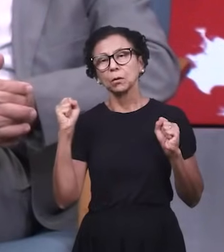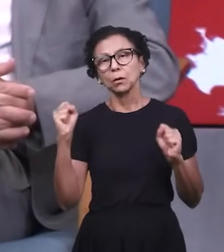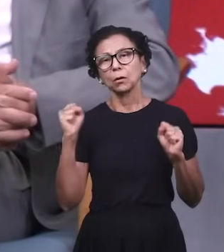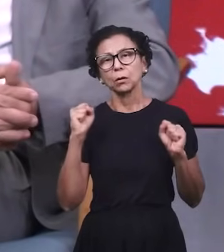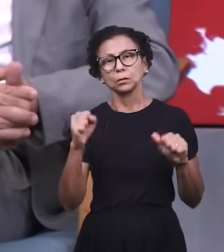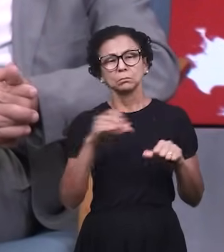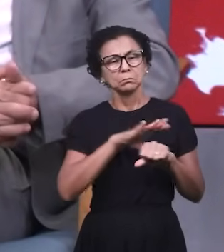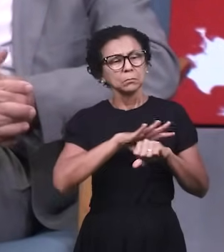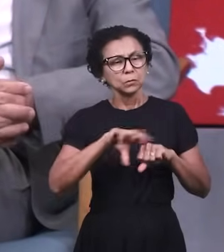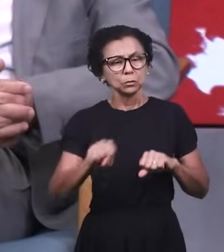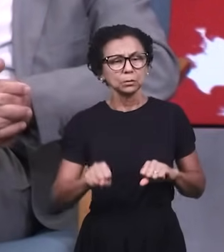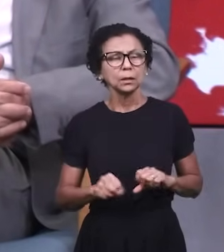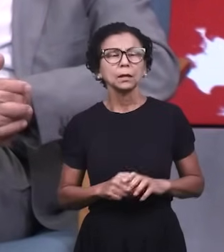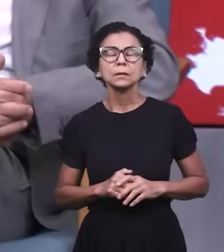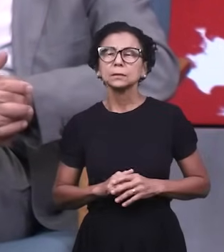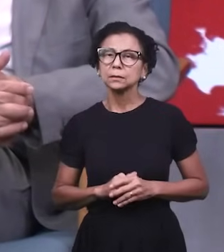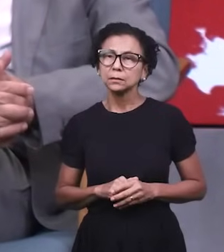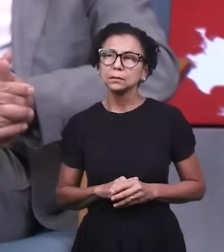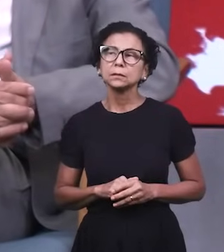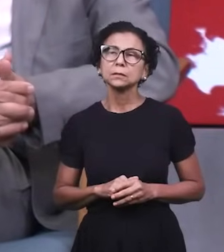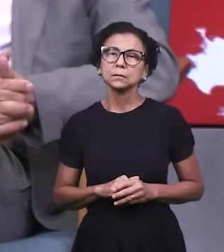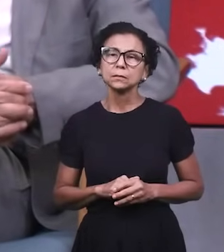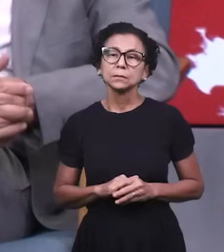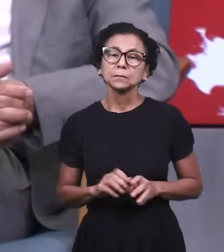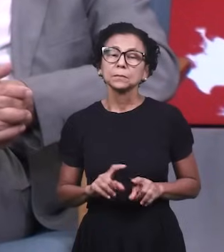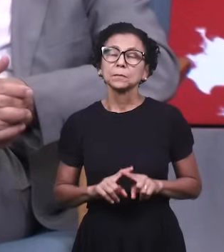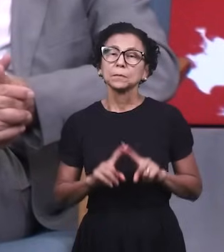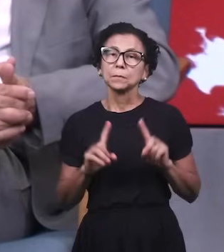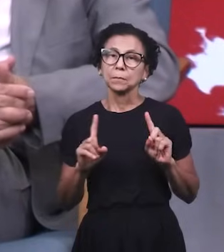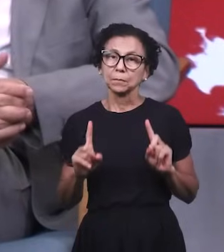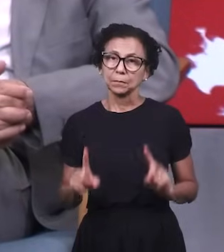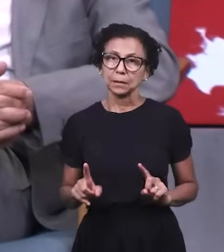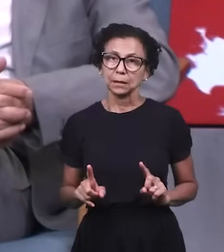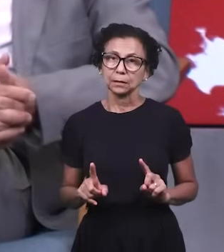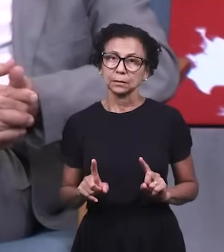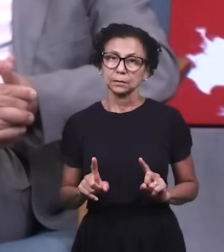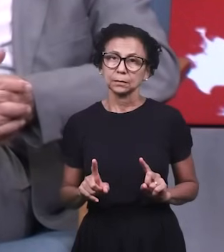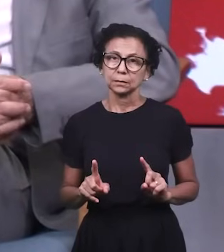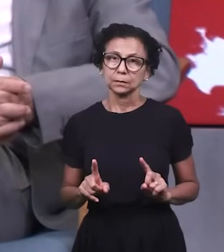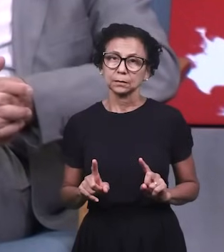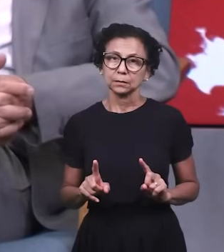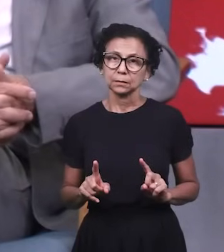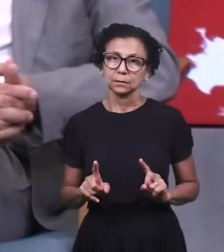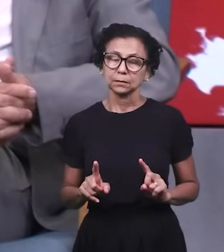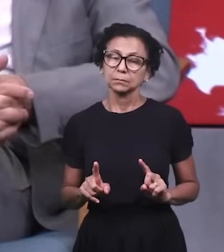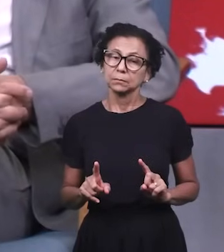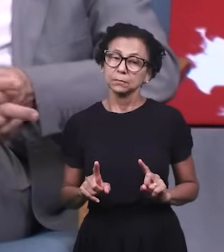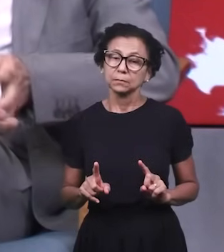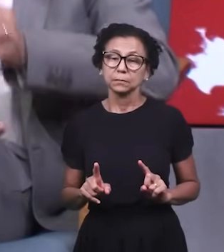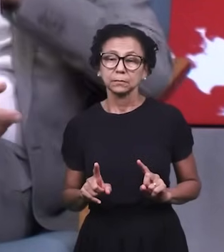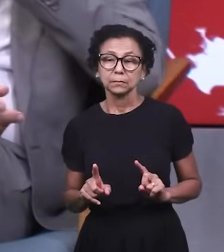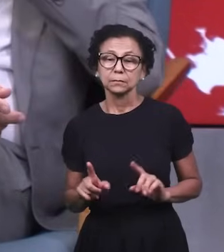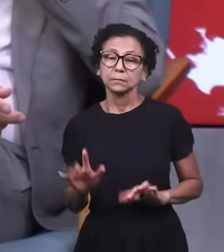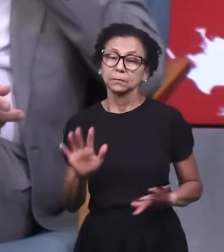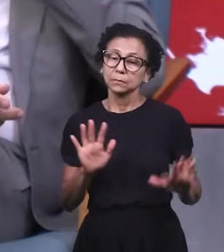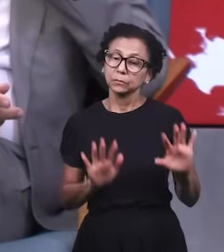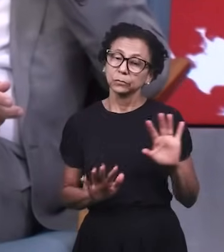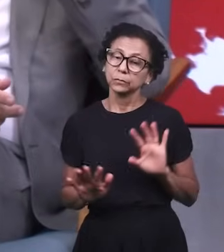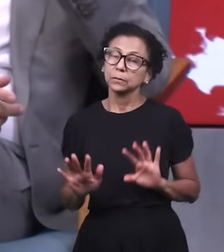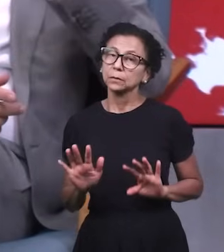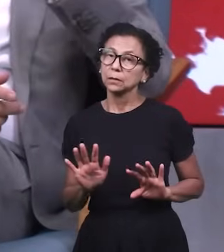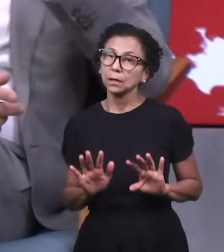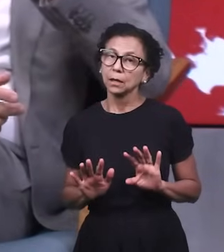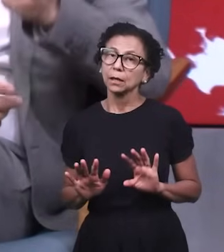cuidado para não transformarmos a bênção do Senhor numa coisa fora